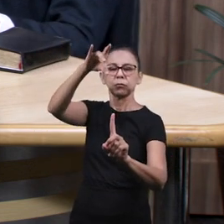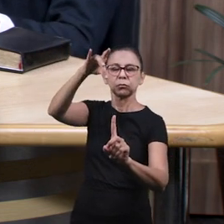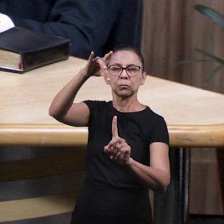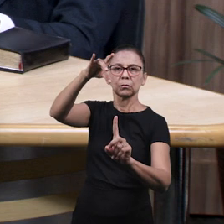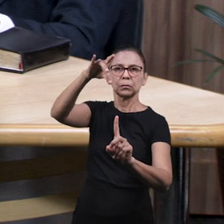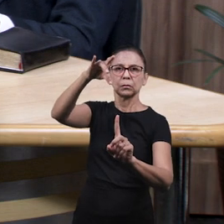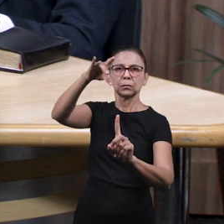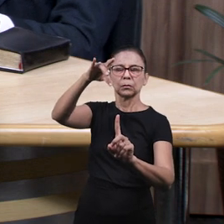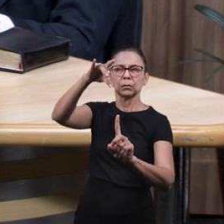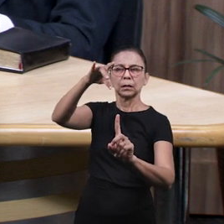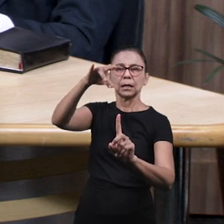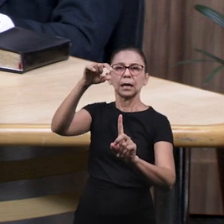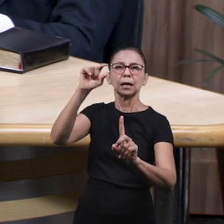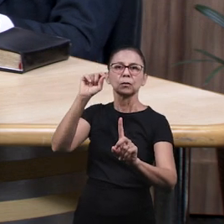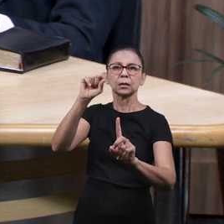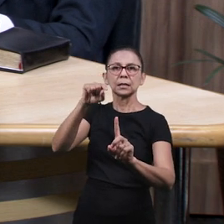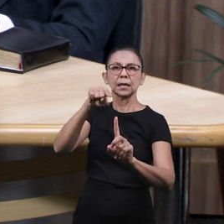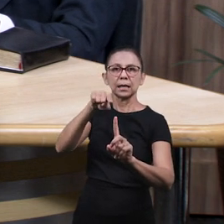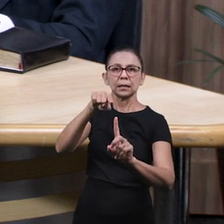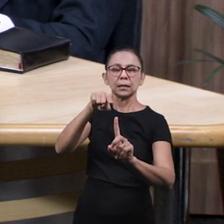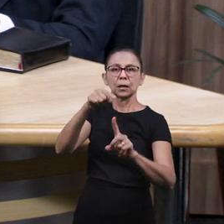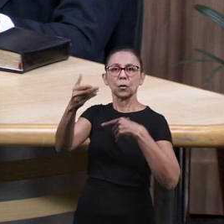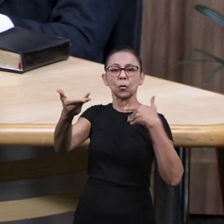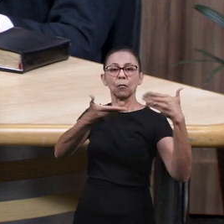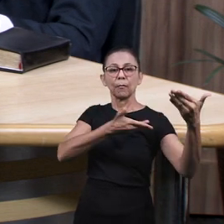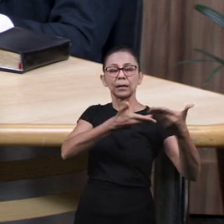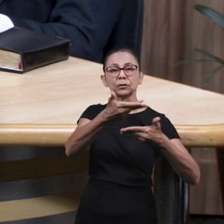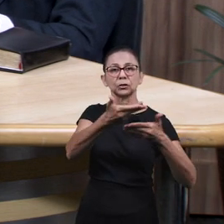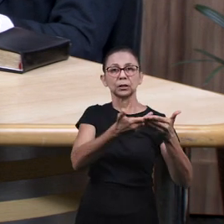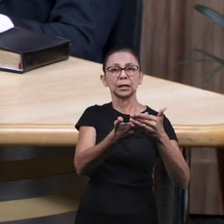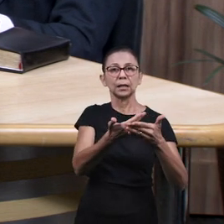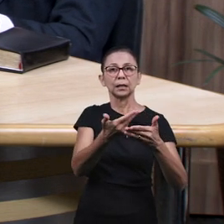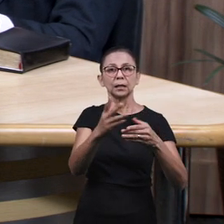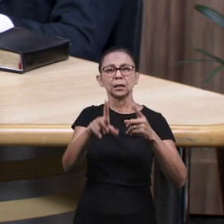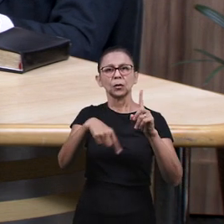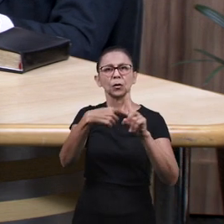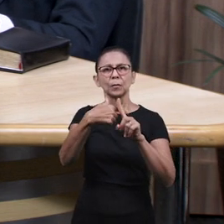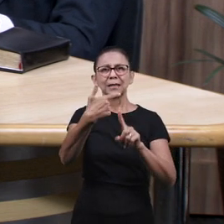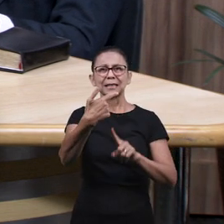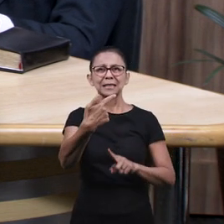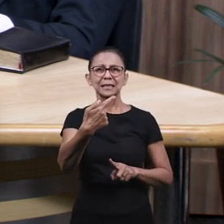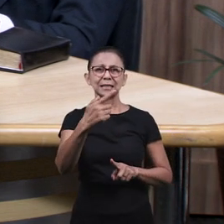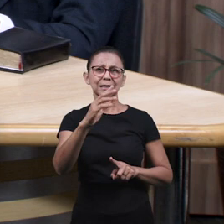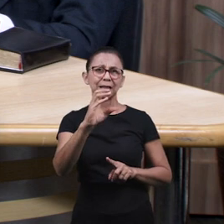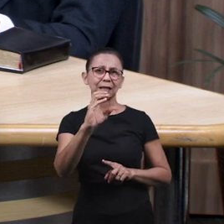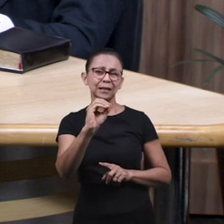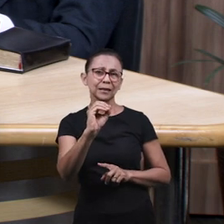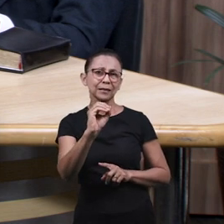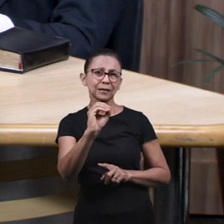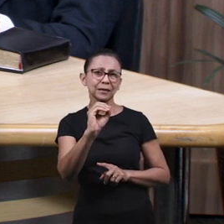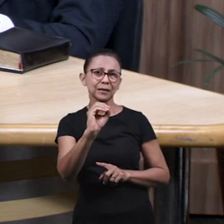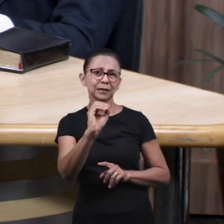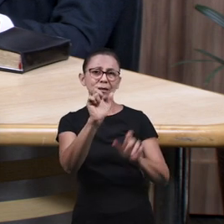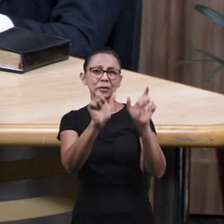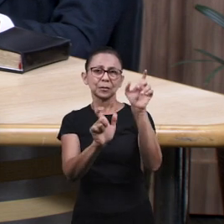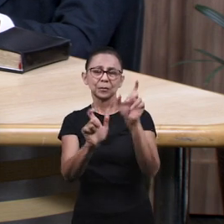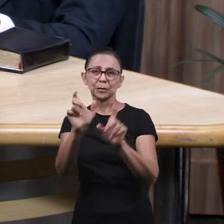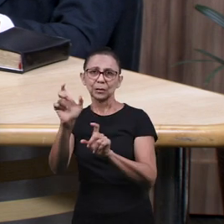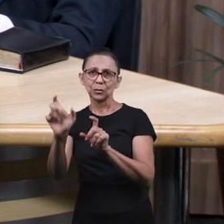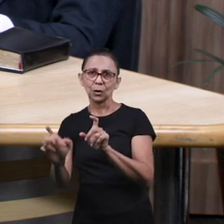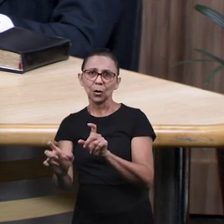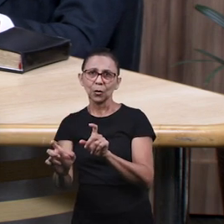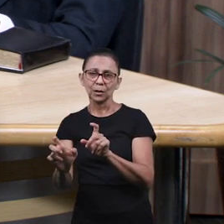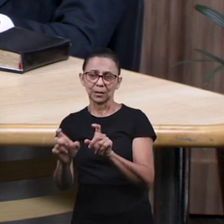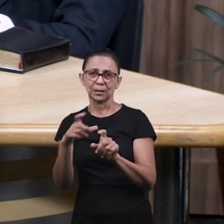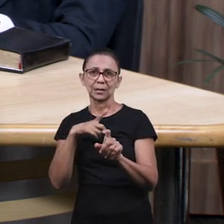Espírito Santo veio sobre eles, para capacitá-los para julgar, né? Então, você vê que é o Espírito Santo que capacita. Não era Moisés